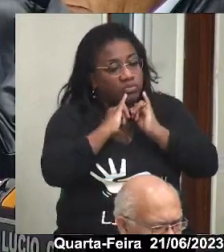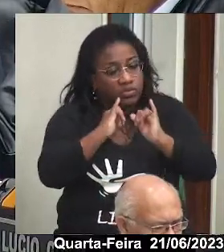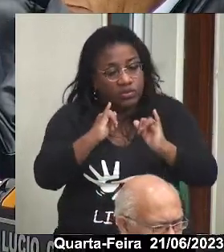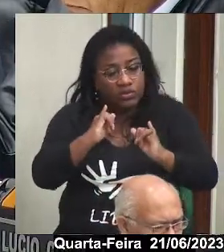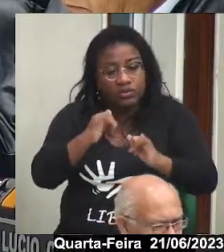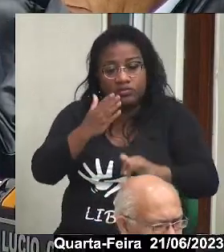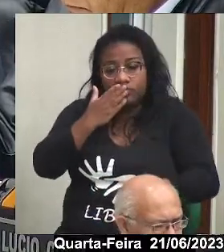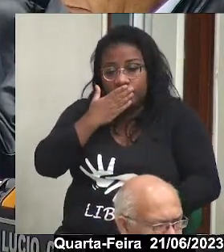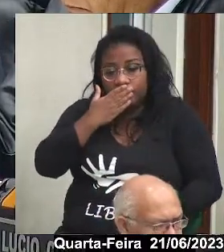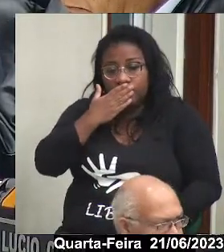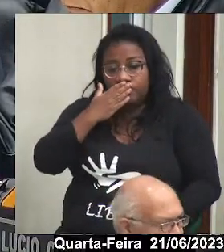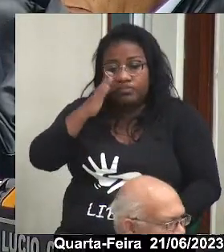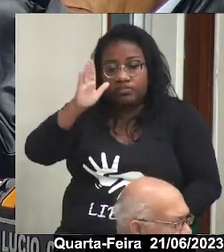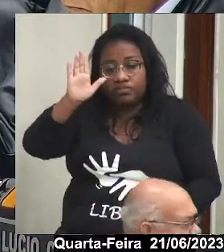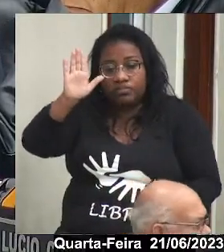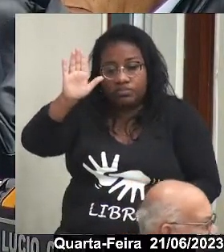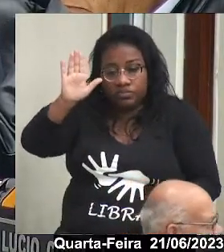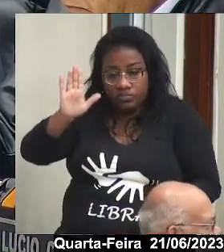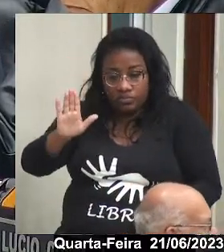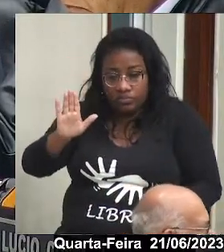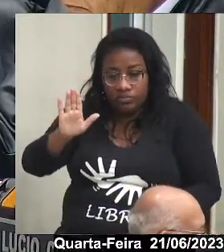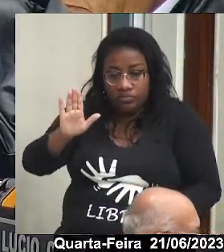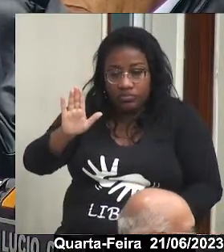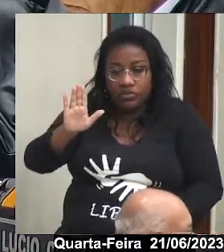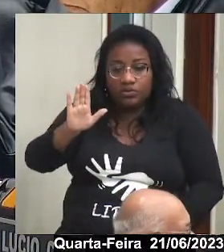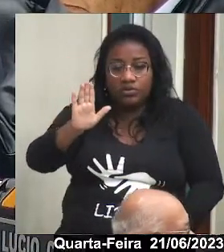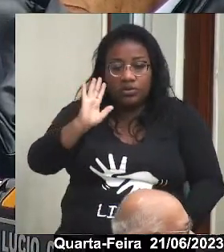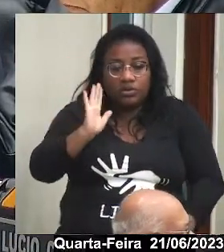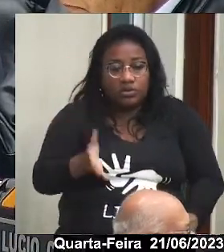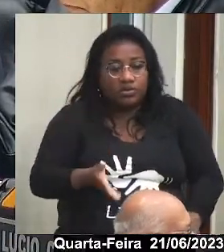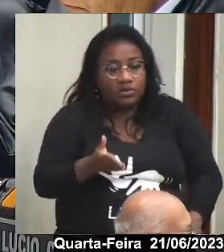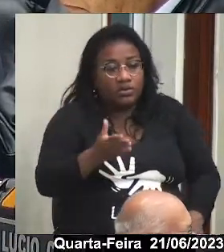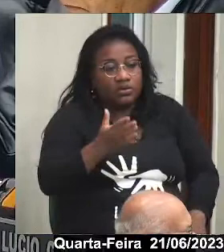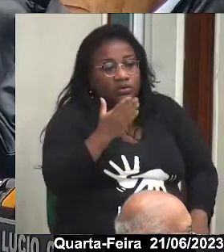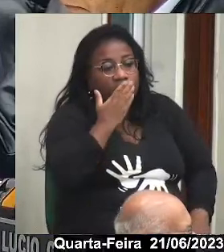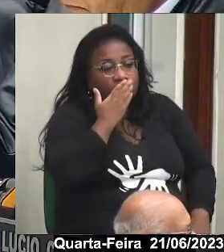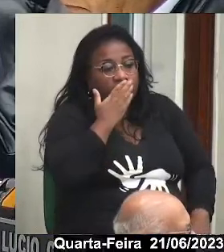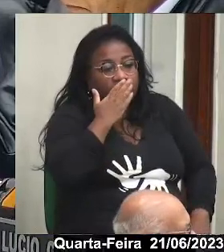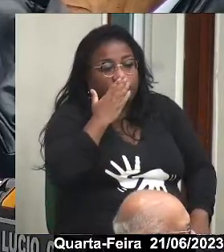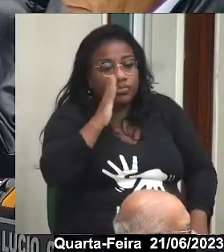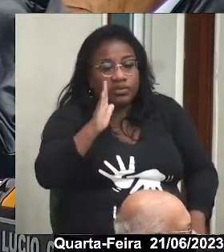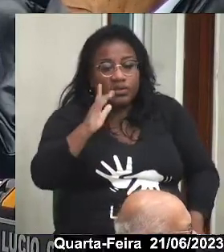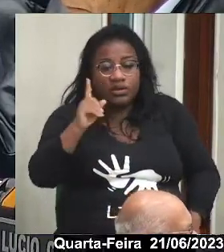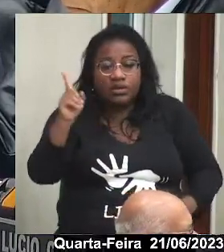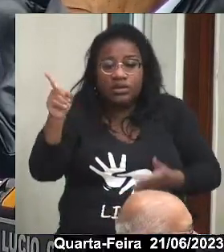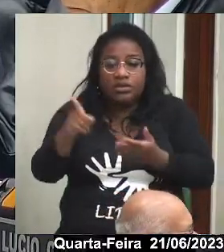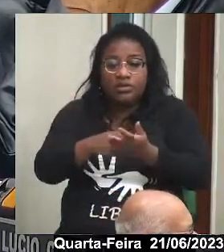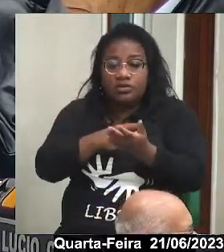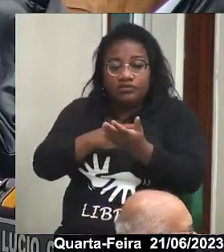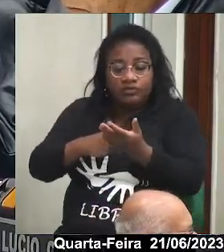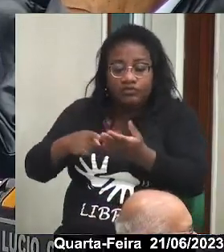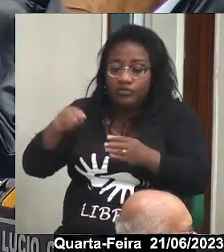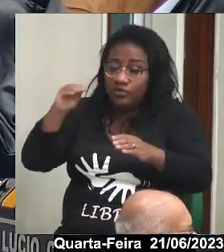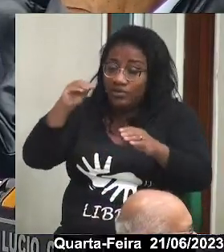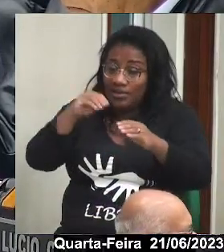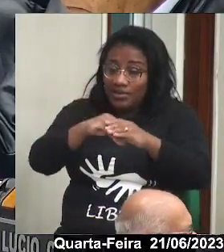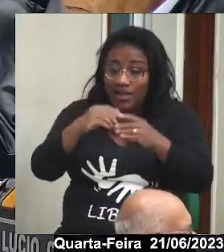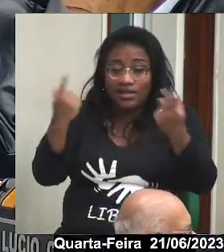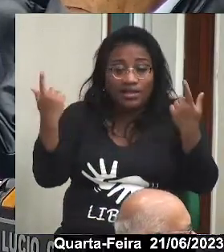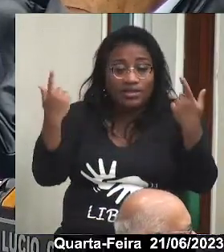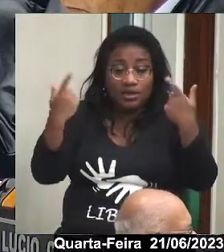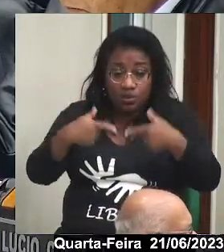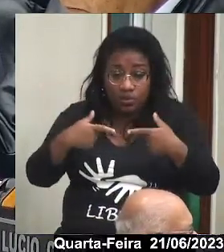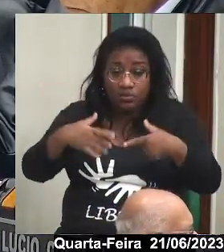eu já dei a minha palavra aqui nesse plenário, tá certo? Que não irei votar nada que